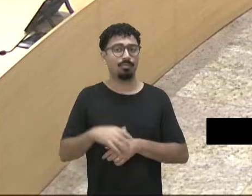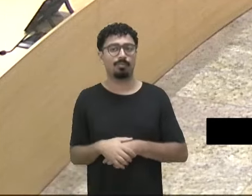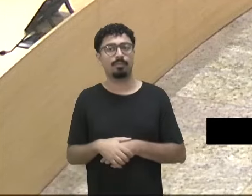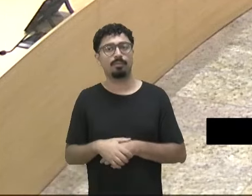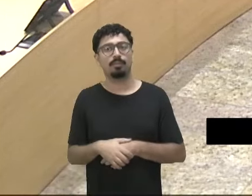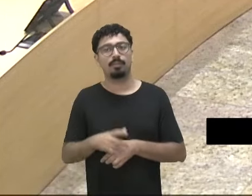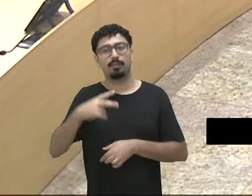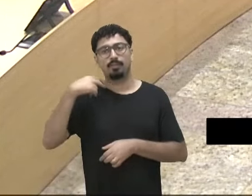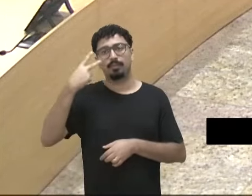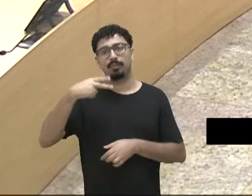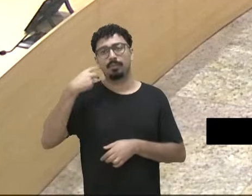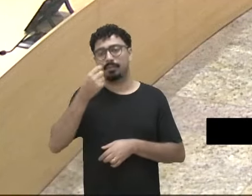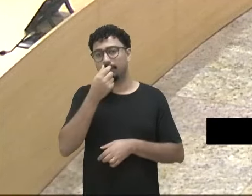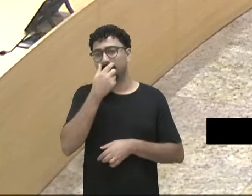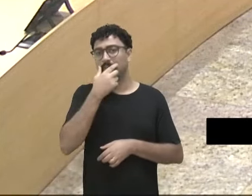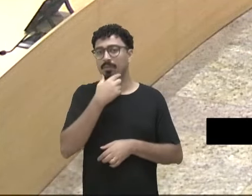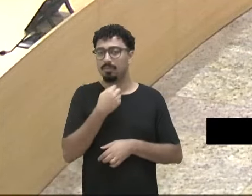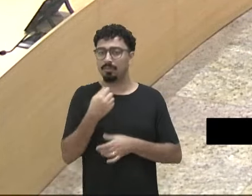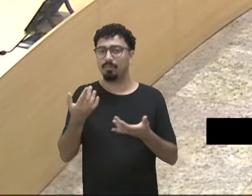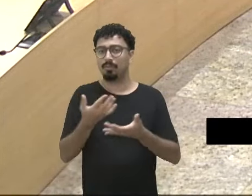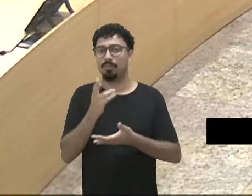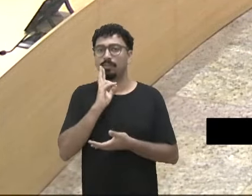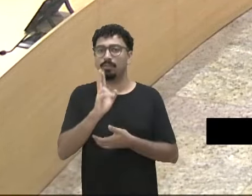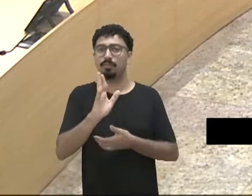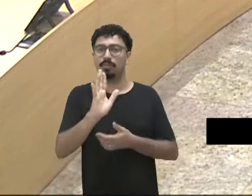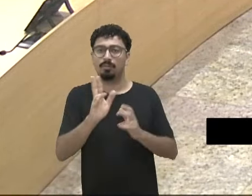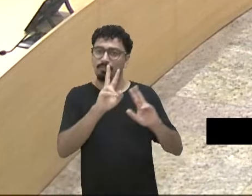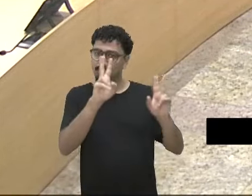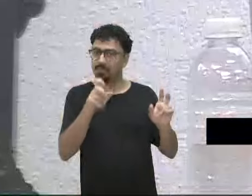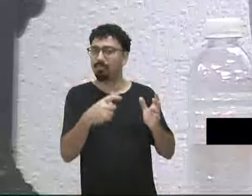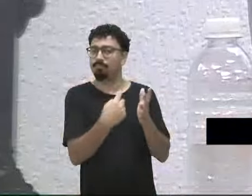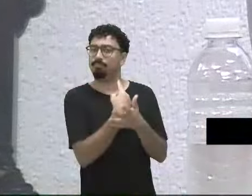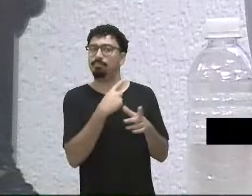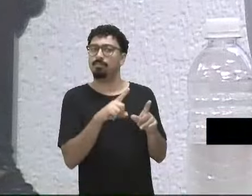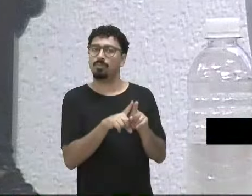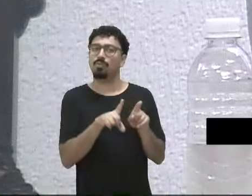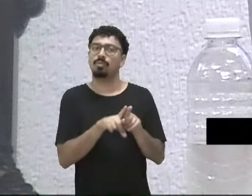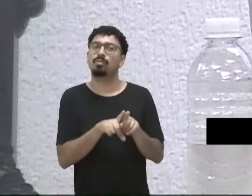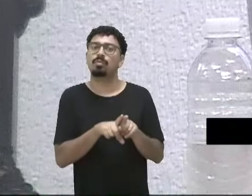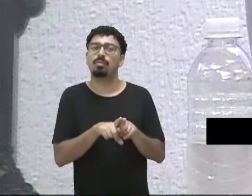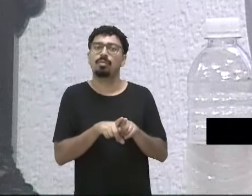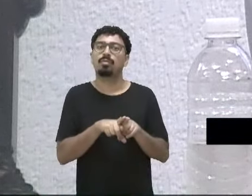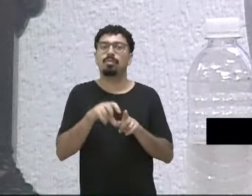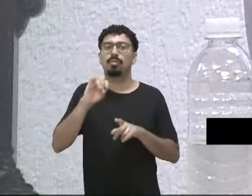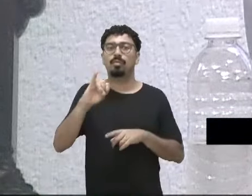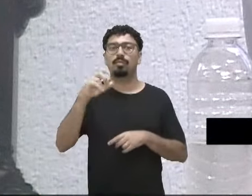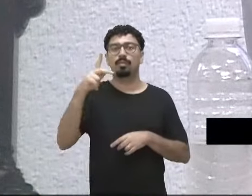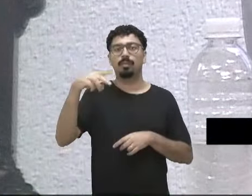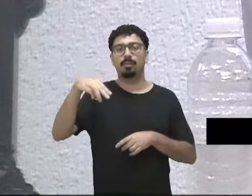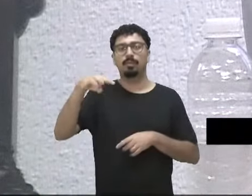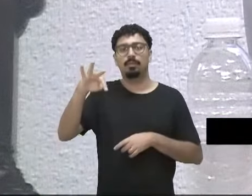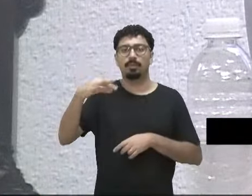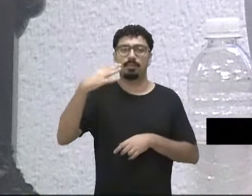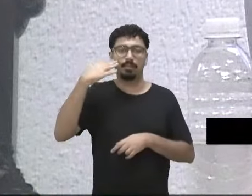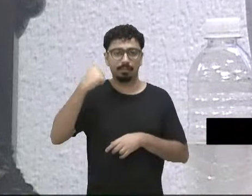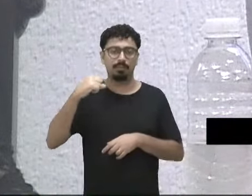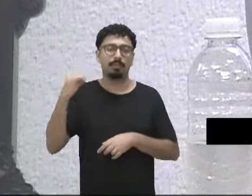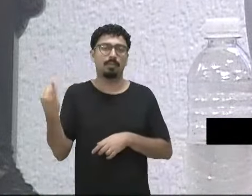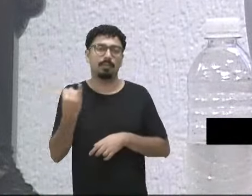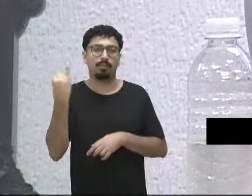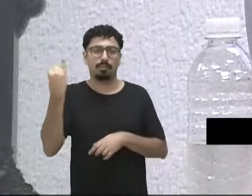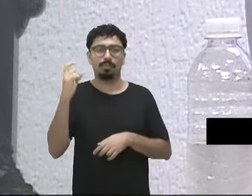Vereador Serginho, respondendo a sua questão, o Instituto, sabedor da importância da